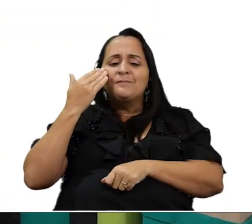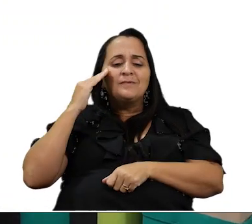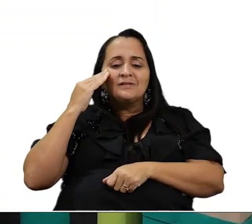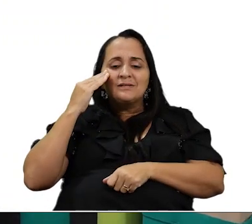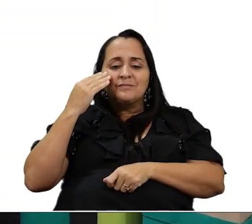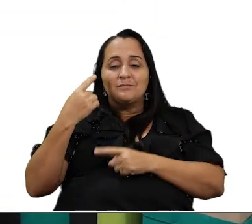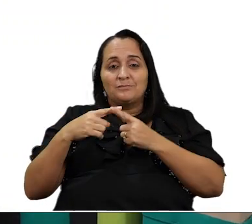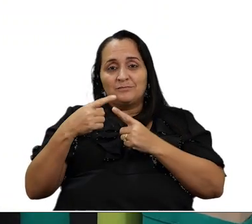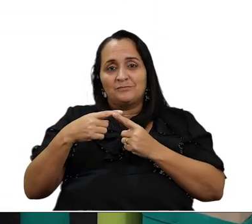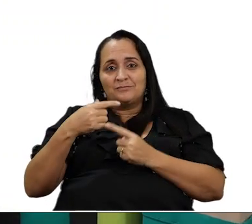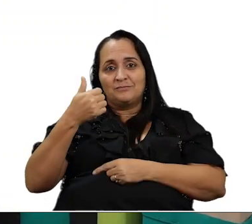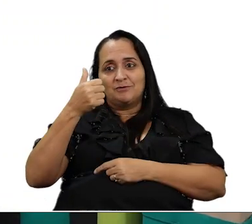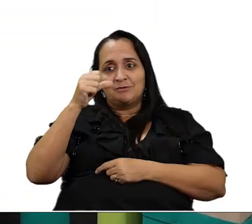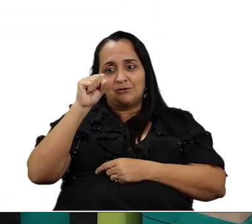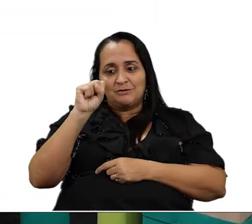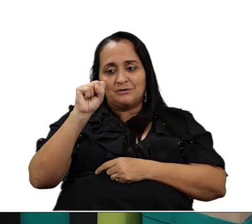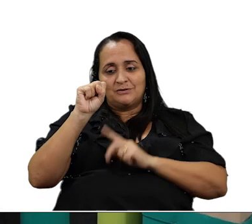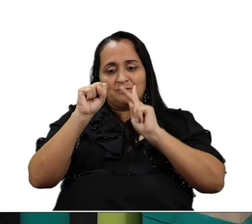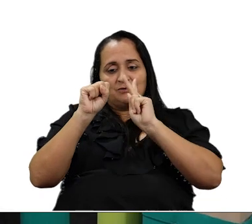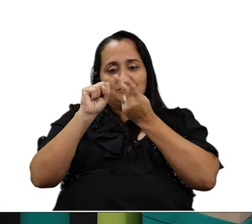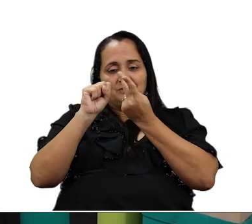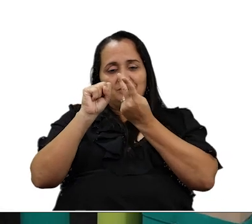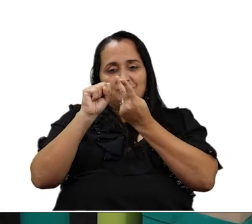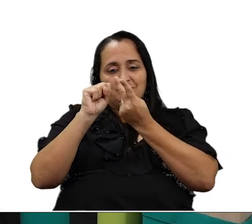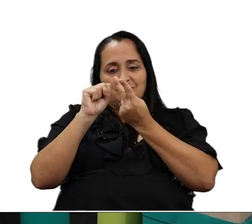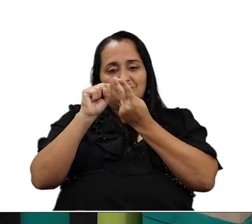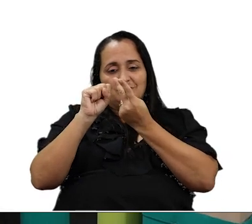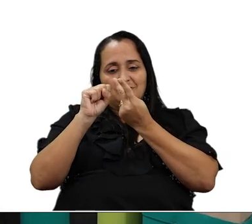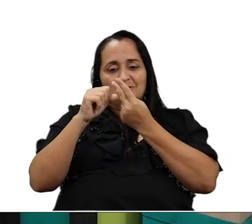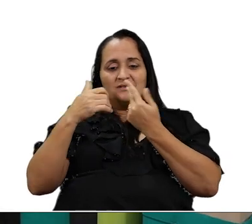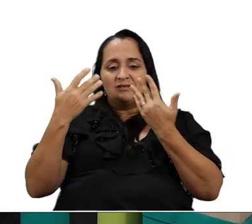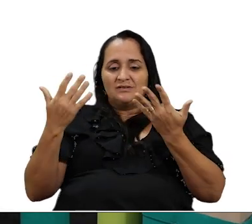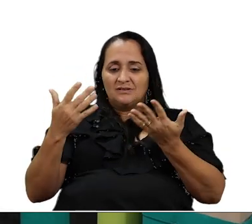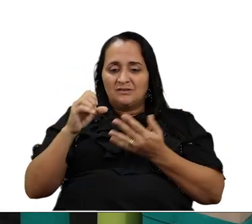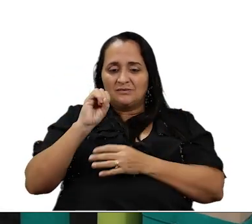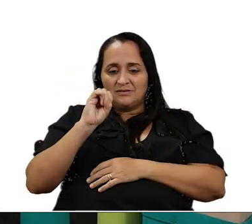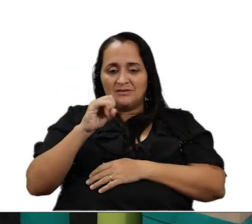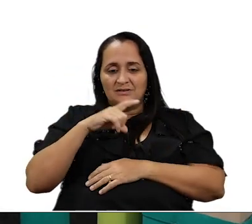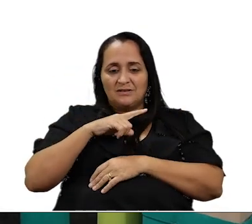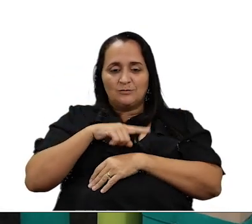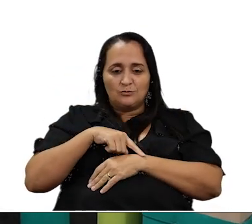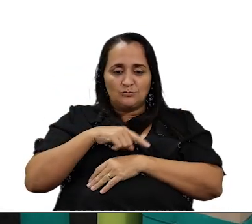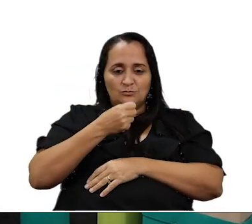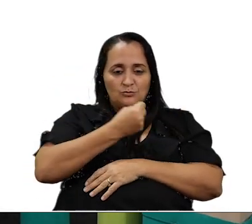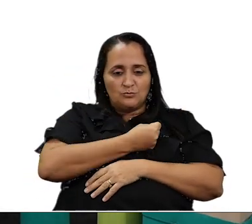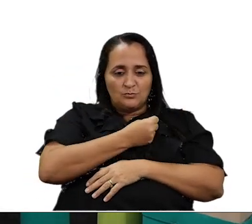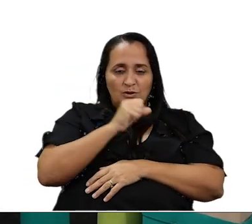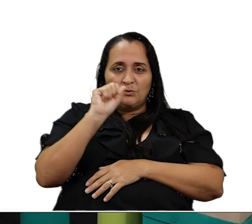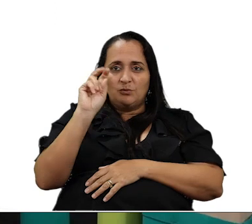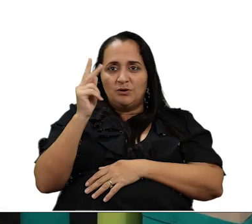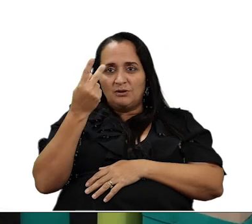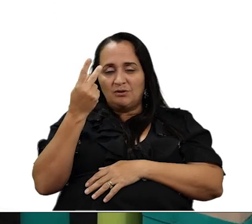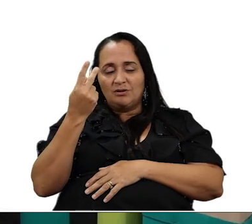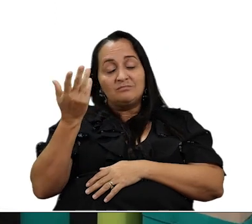tem o número e depois tem a letra H. Quando tem o número e o H, quer dizer que é um horário, tá bom?